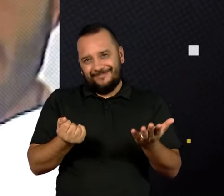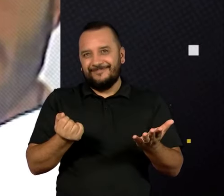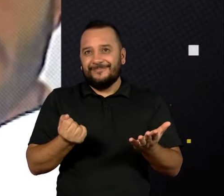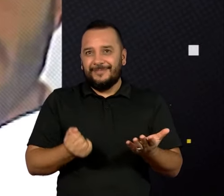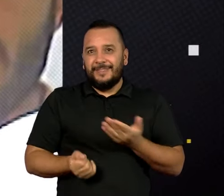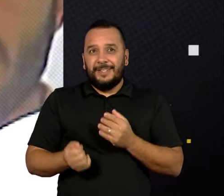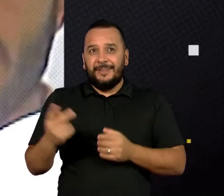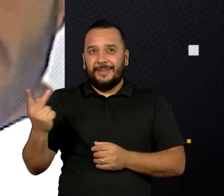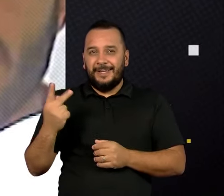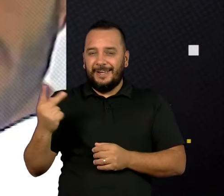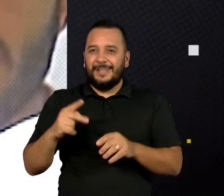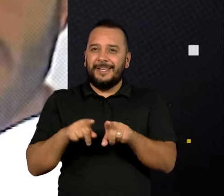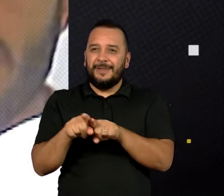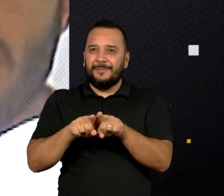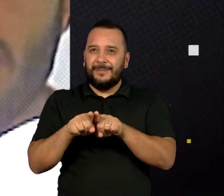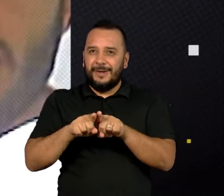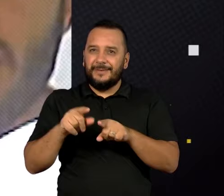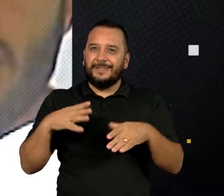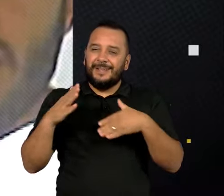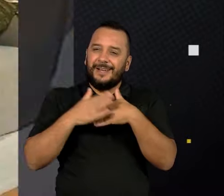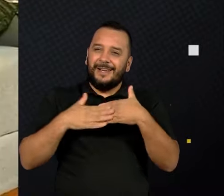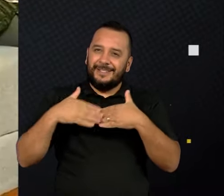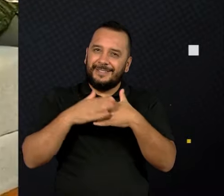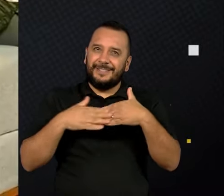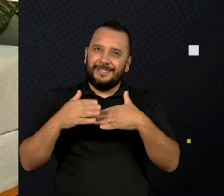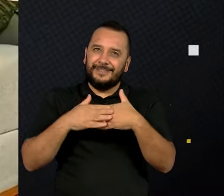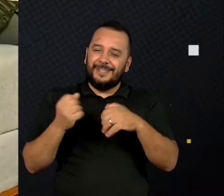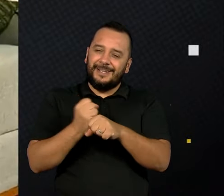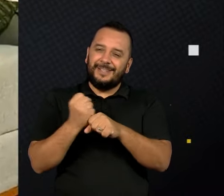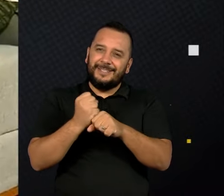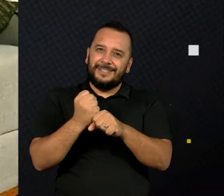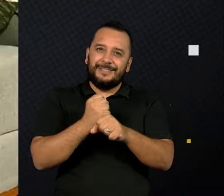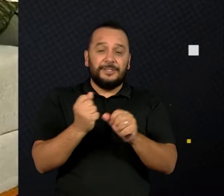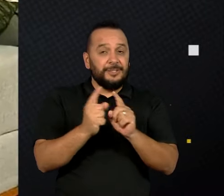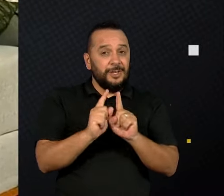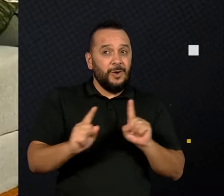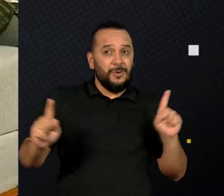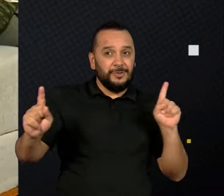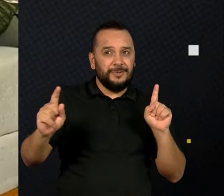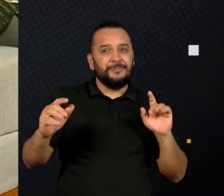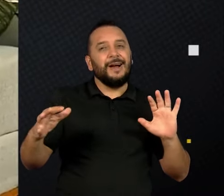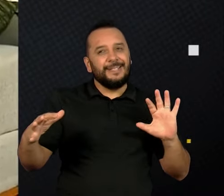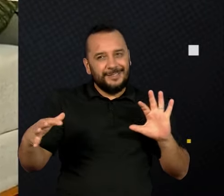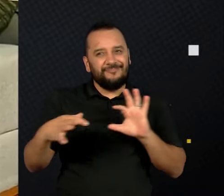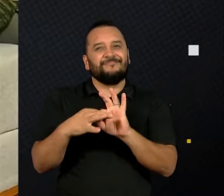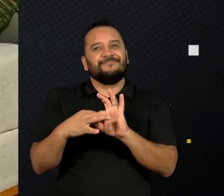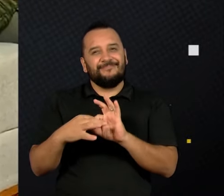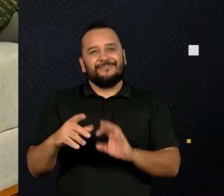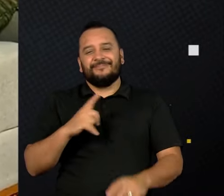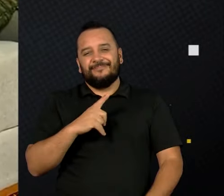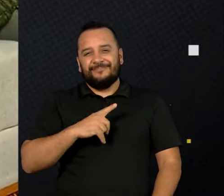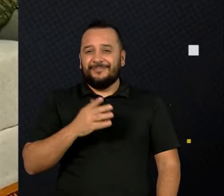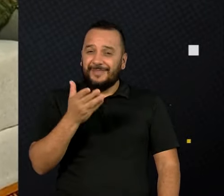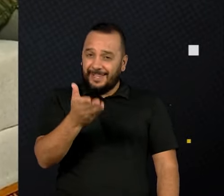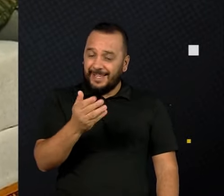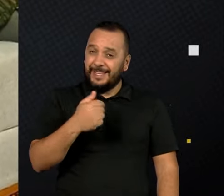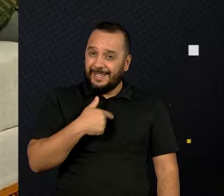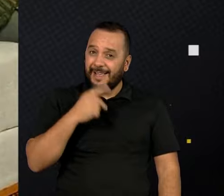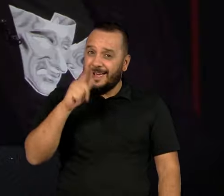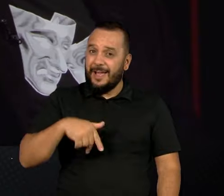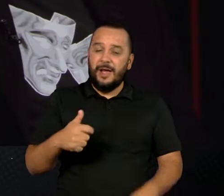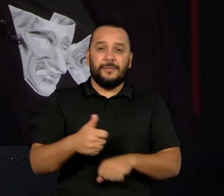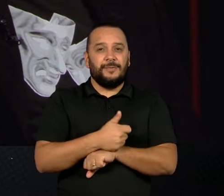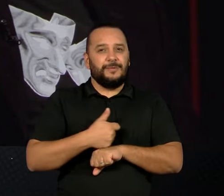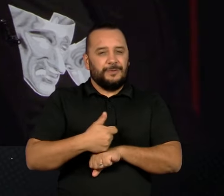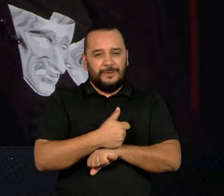ele perdurou durante anos. A gente está longe, mas a gente sempre está ligado. Além de ser um cara super